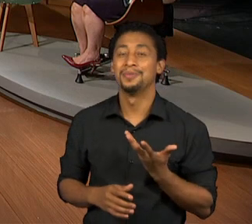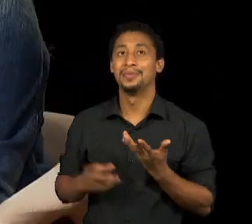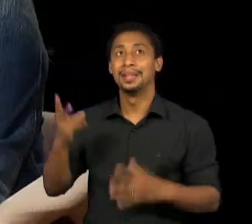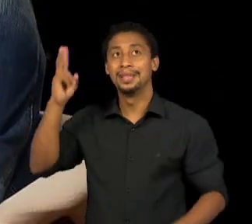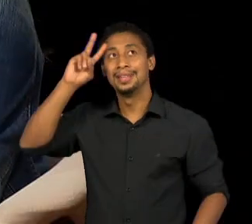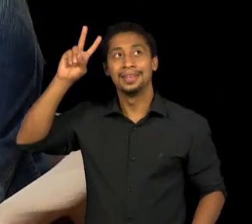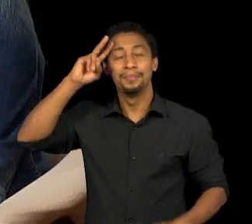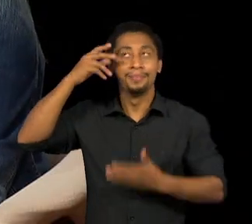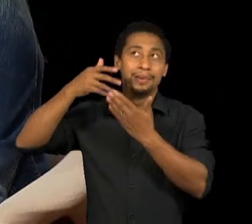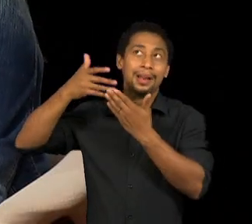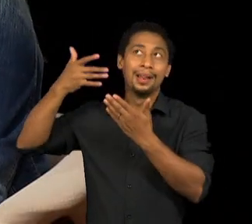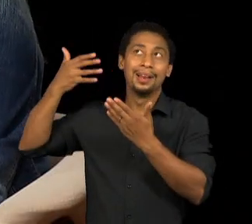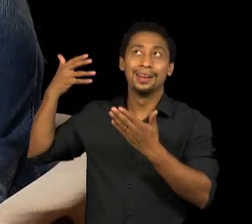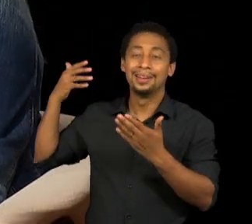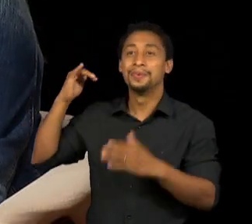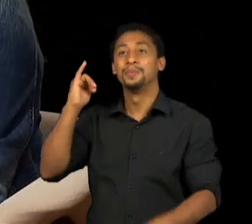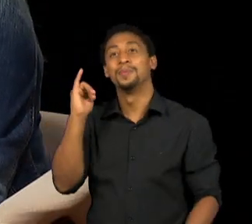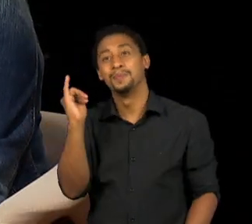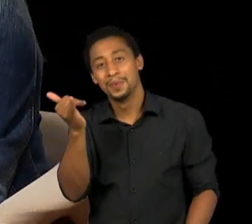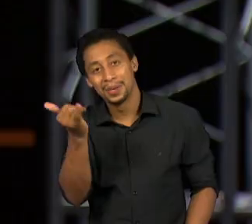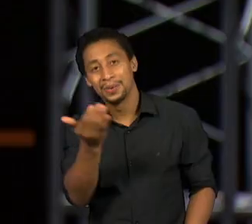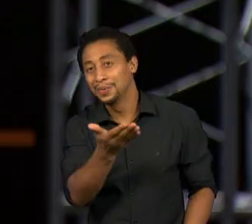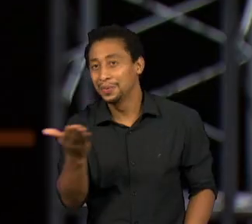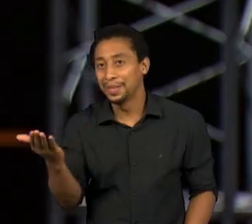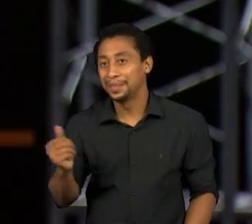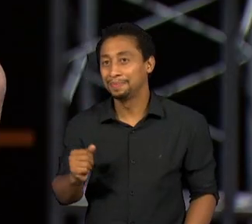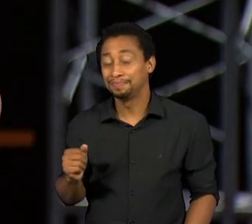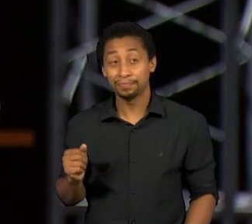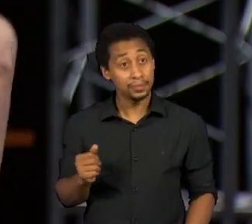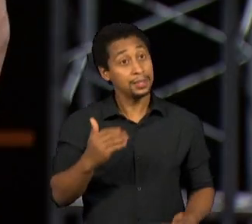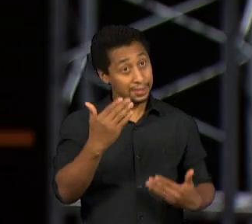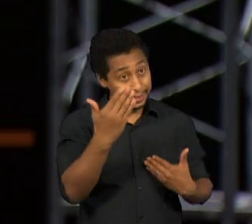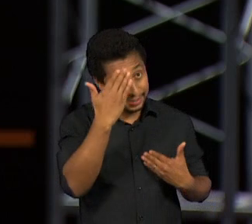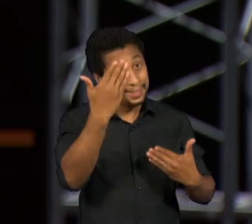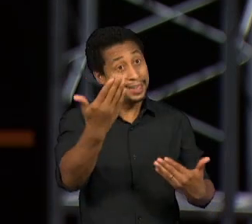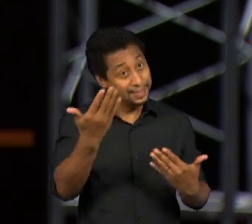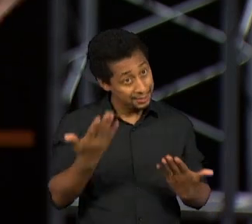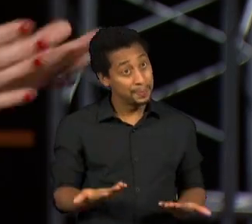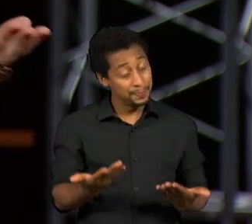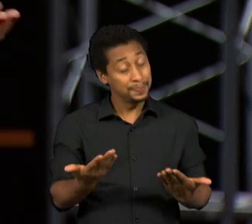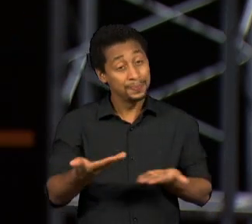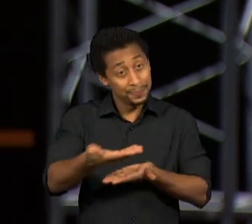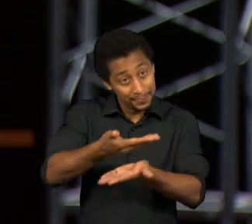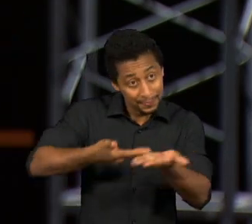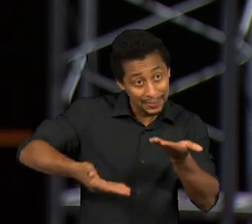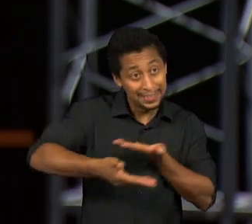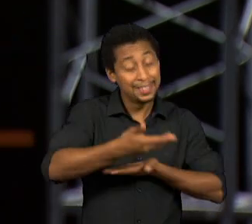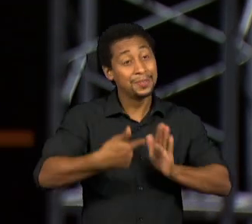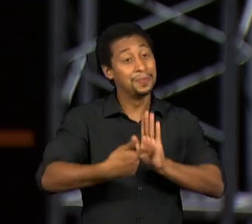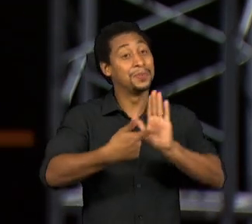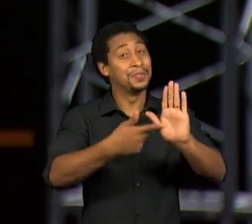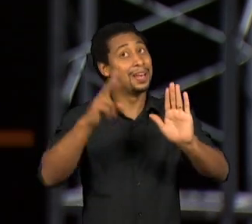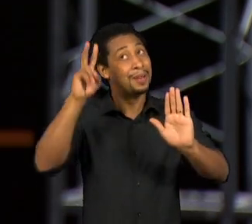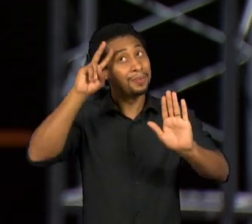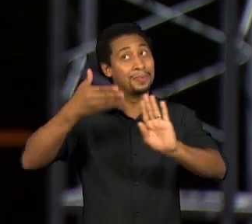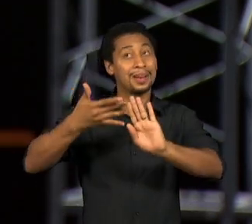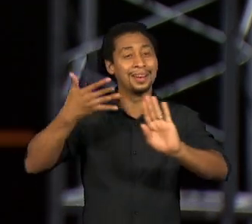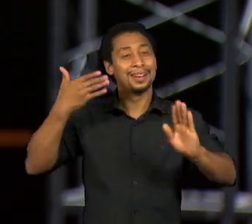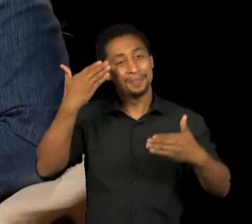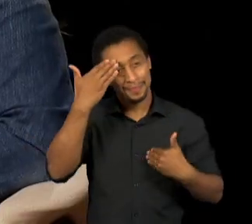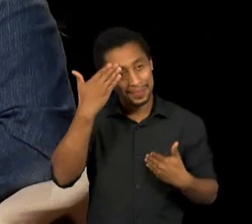boas para contar. E a gente agradece poder reviver junto com você toda essa tua trajetória. Muito